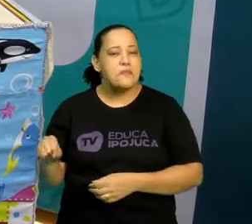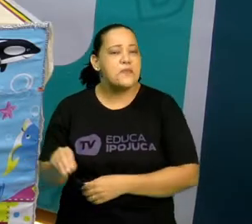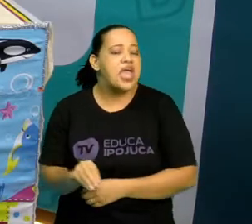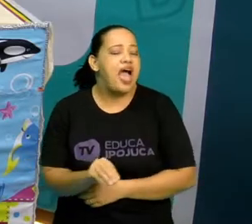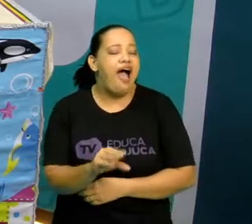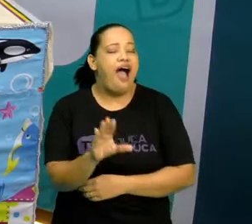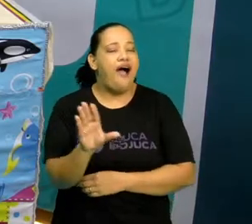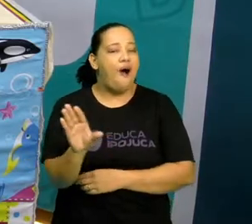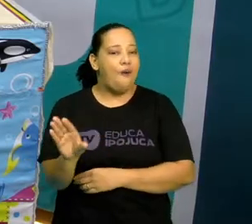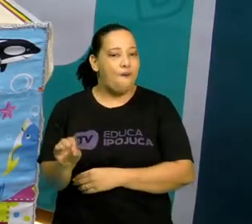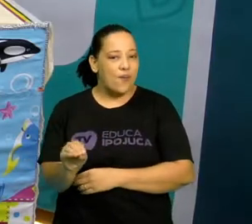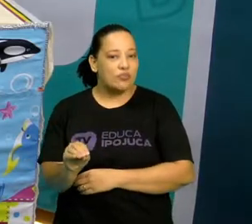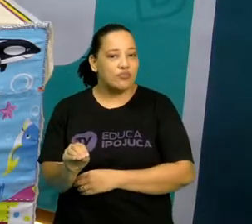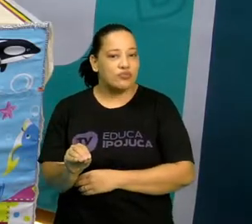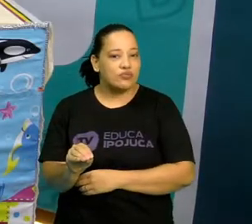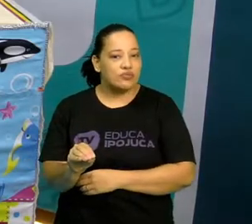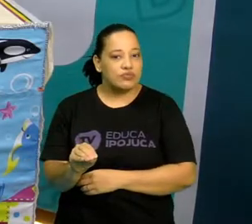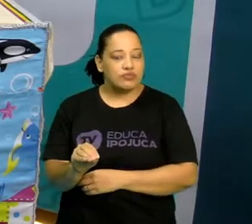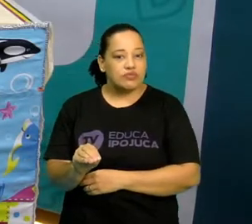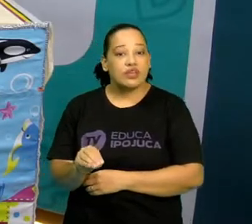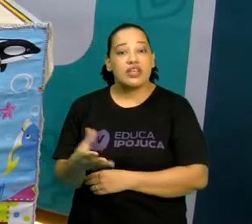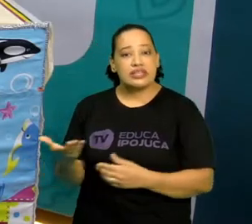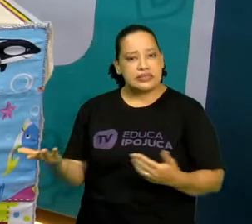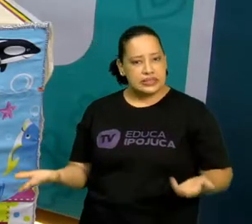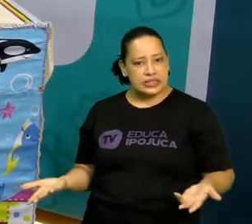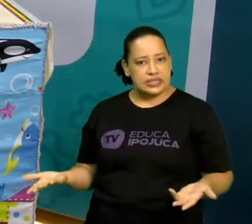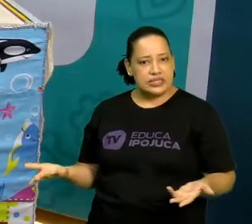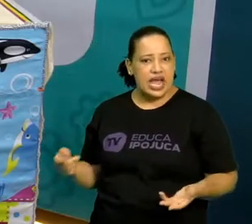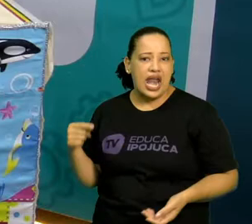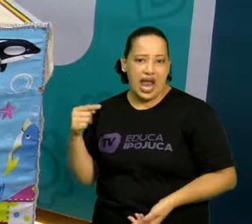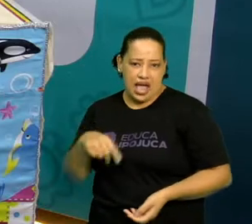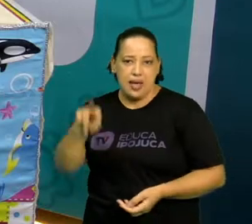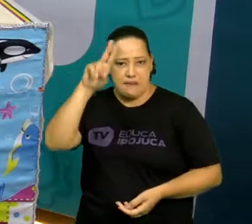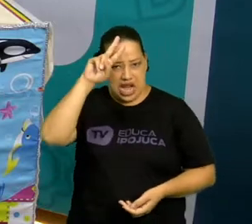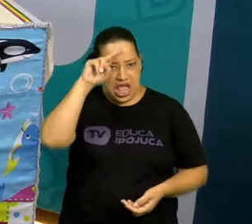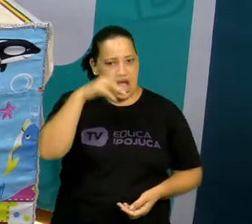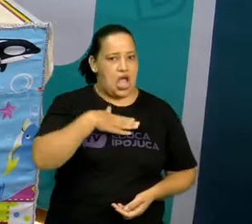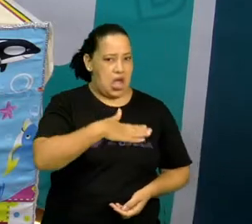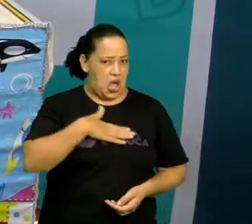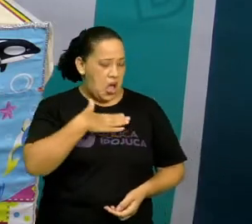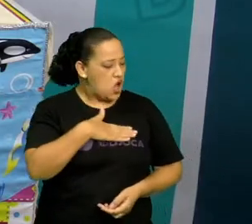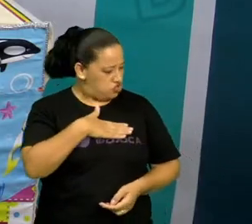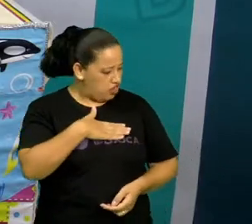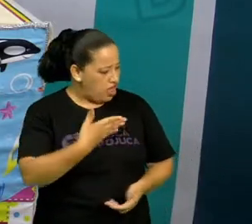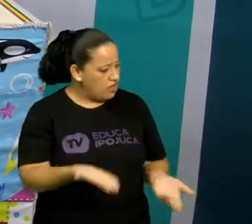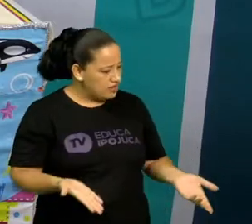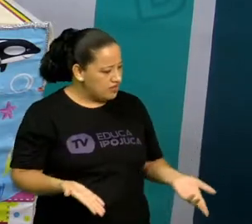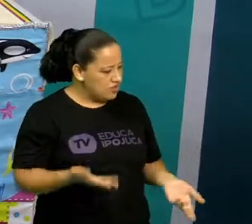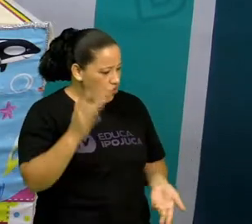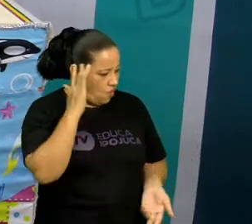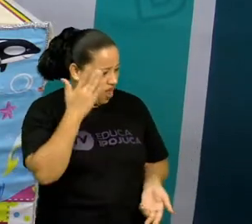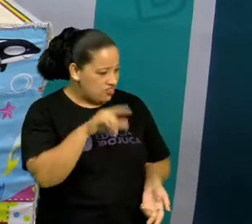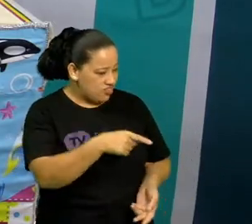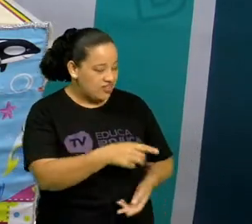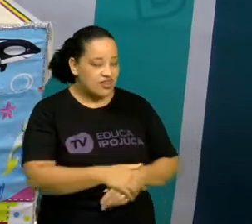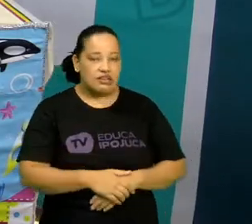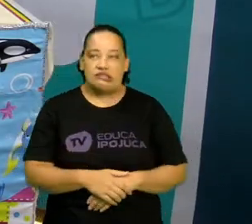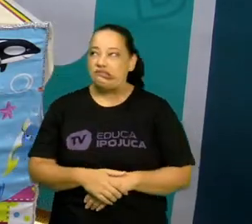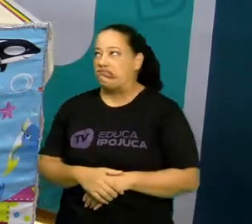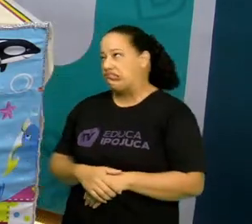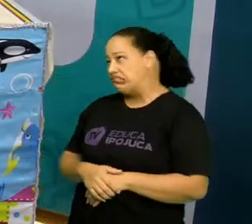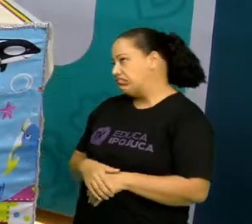gato. Dona Leiturinha vai gostar. Dona Baratinha vai gostar do gato, Leiturinha? Não!